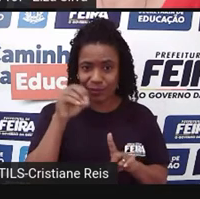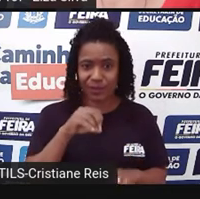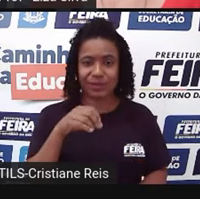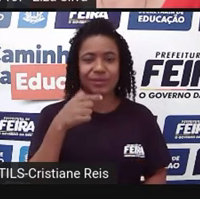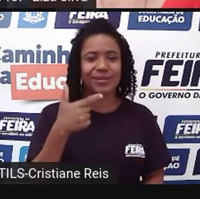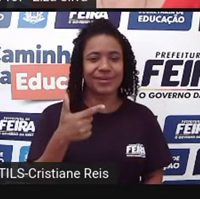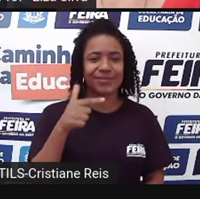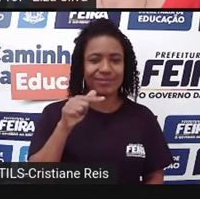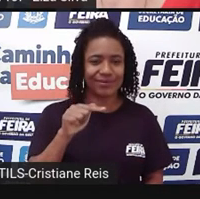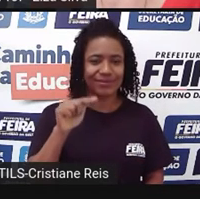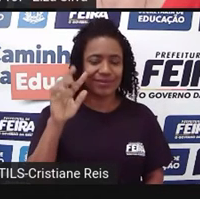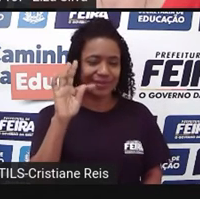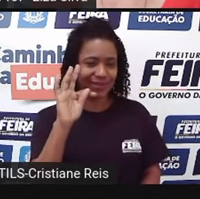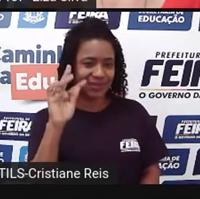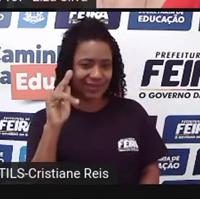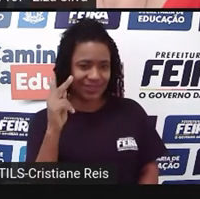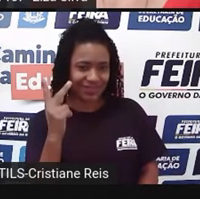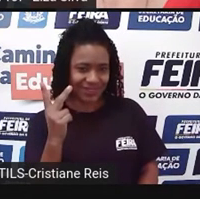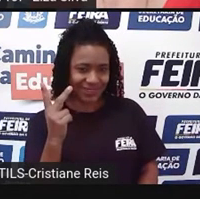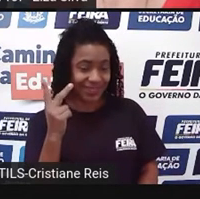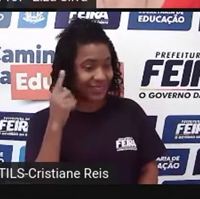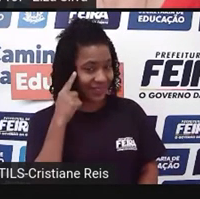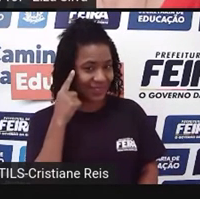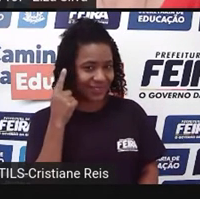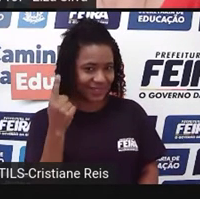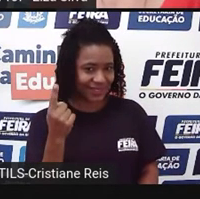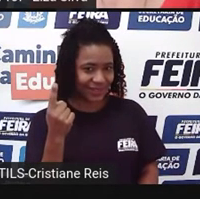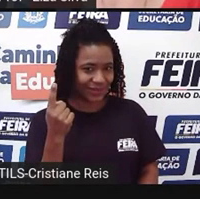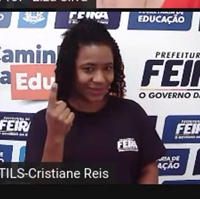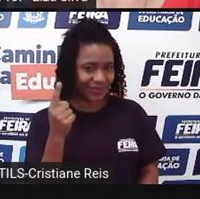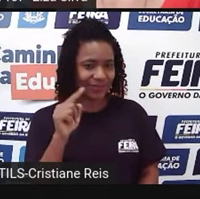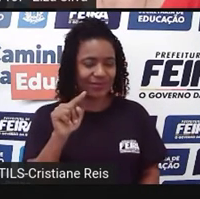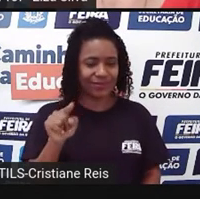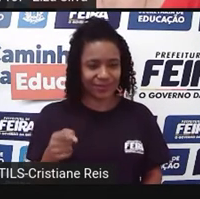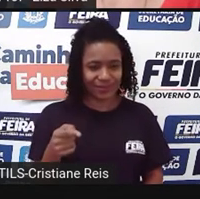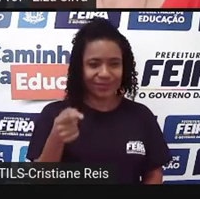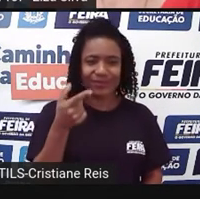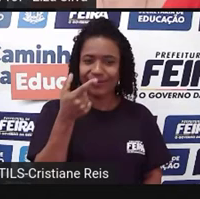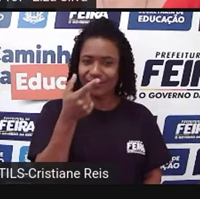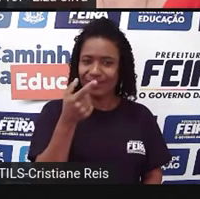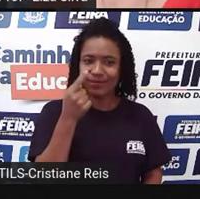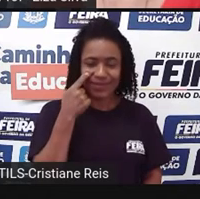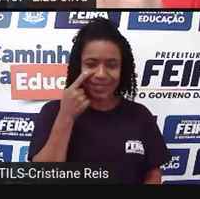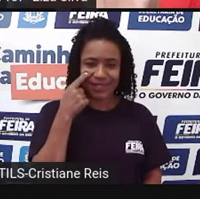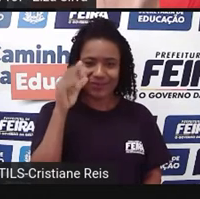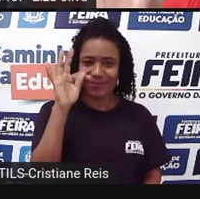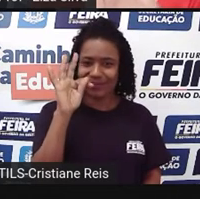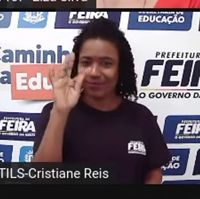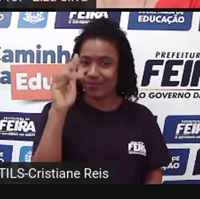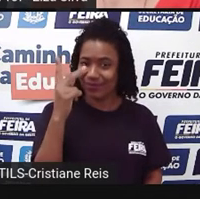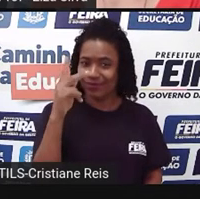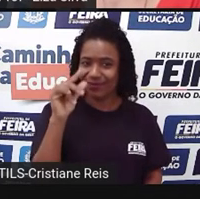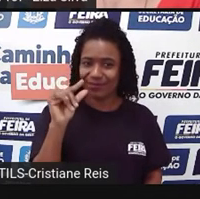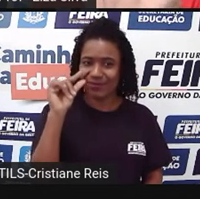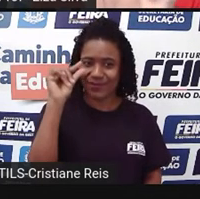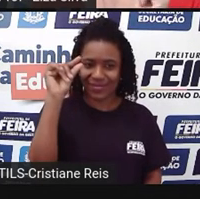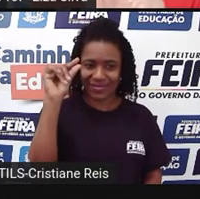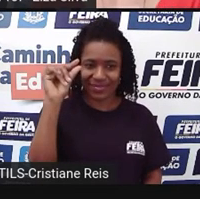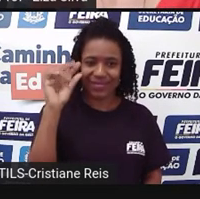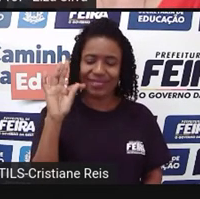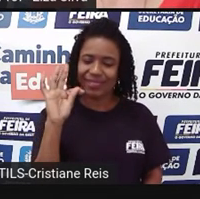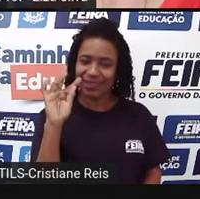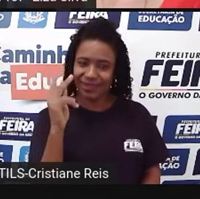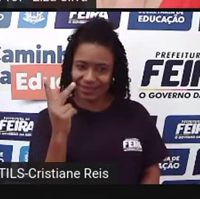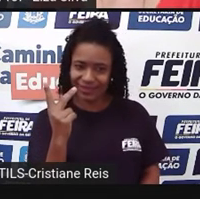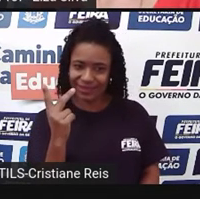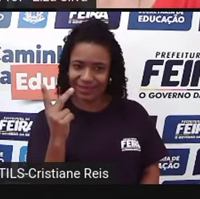schwarz Seven twenty-seven lembra do PH põe a língua entre os dentes